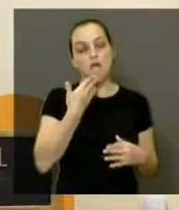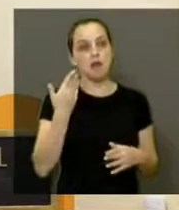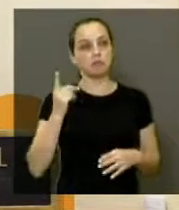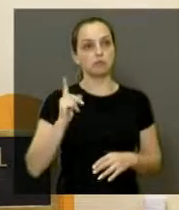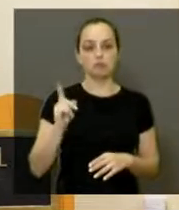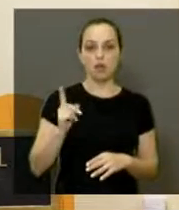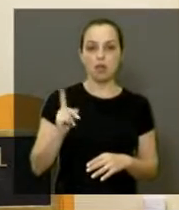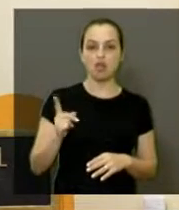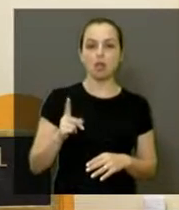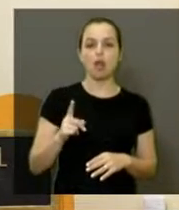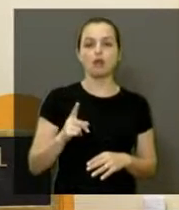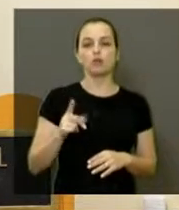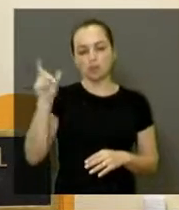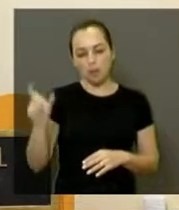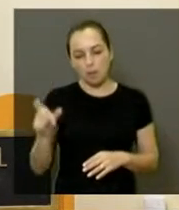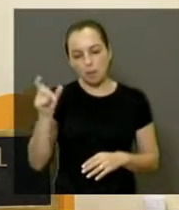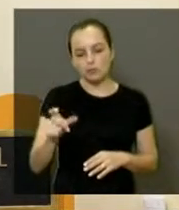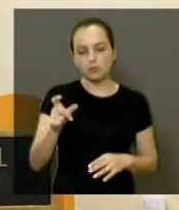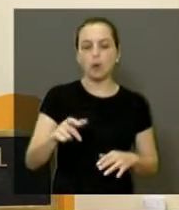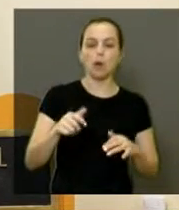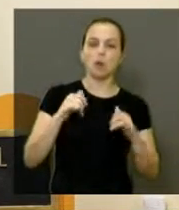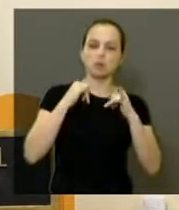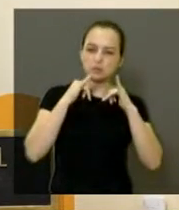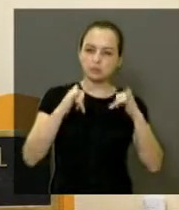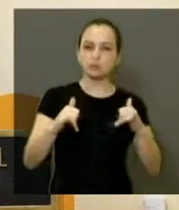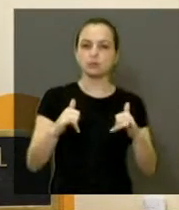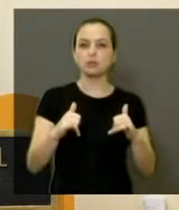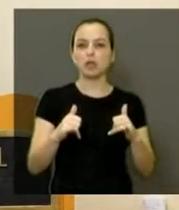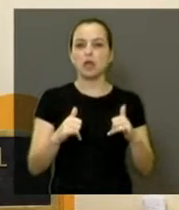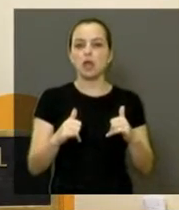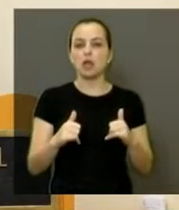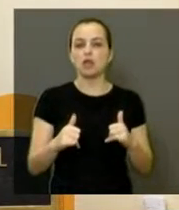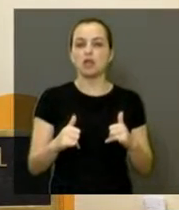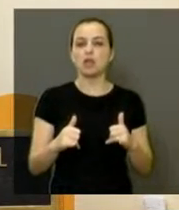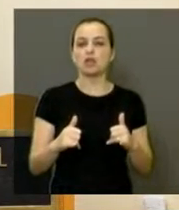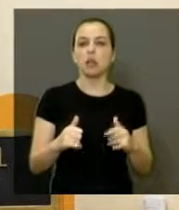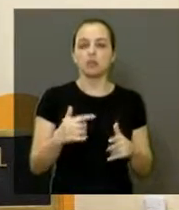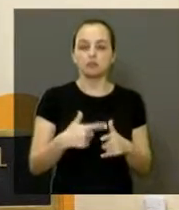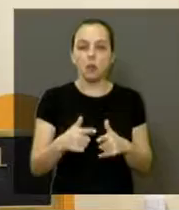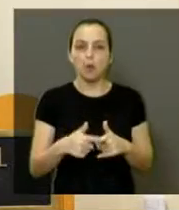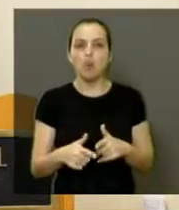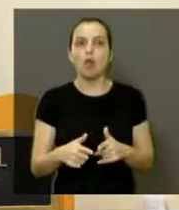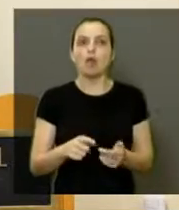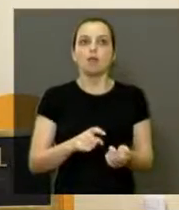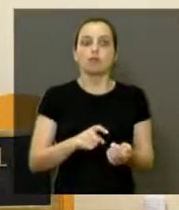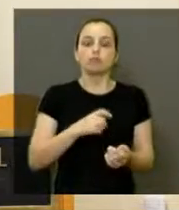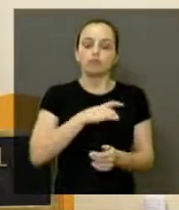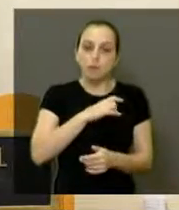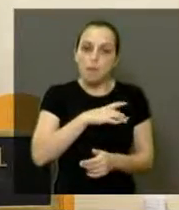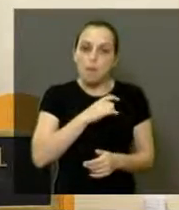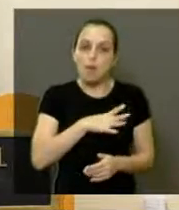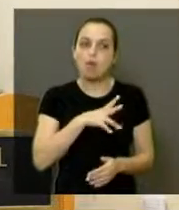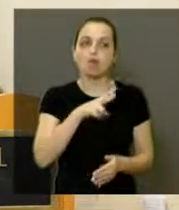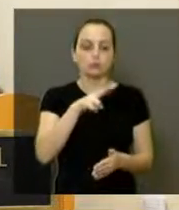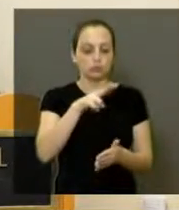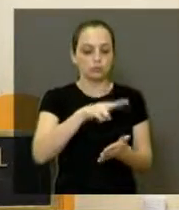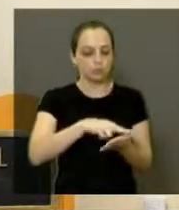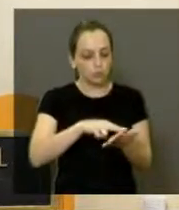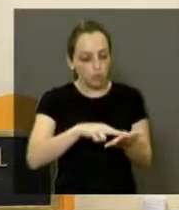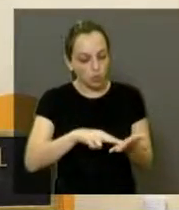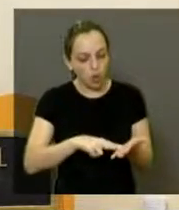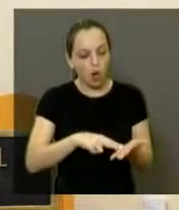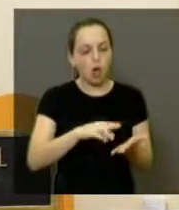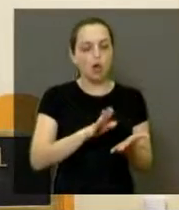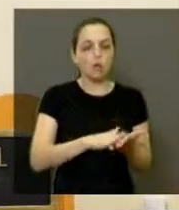gente denunciado nessas revistas aí que deve estar dormindo mal faz tempo, né? Porque o nome está na revista, de repente tem telefone